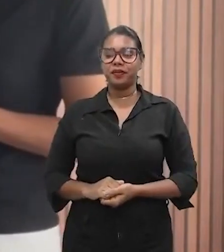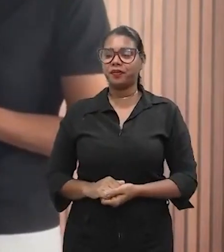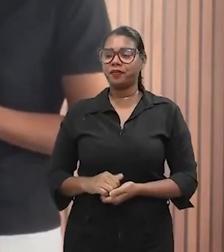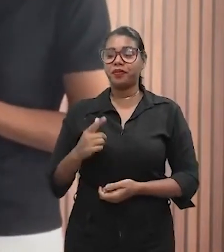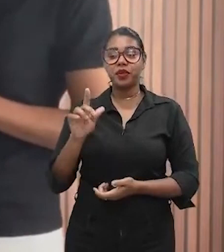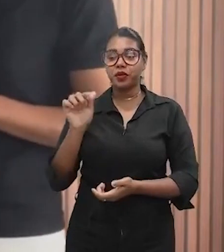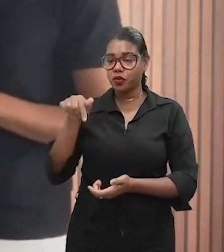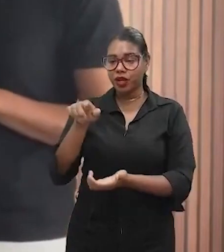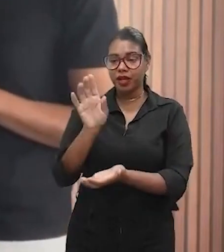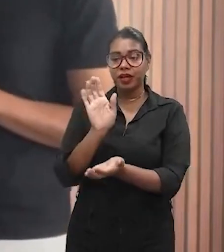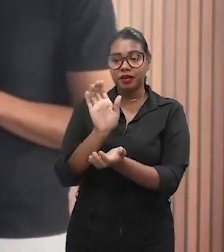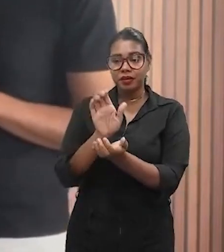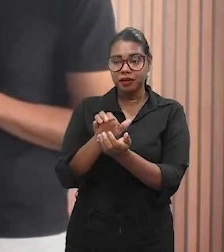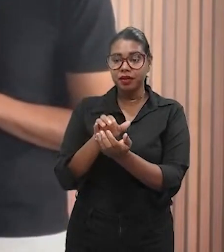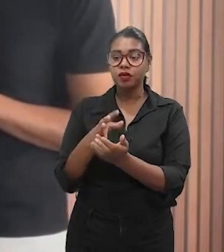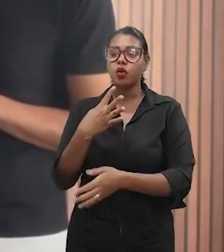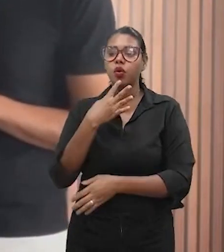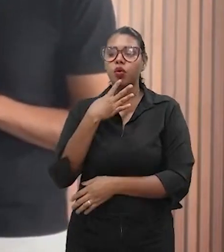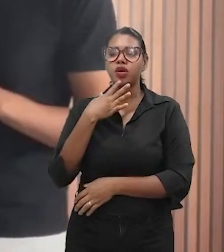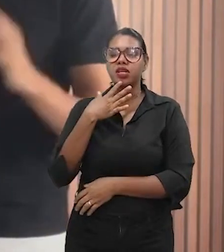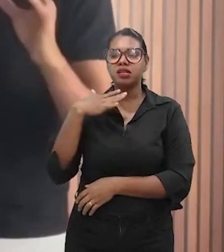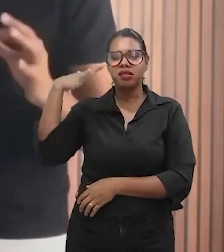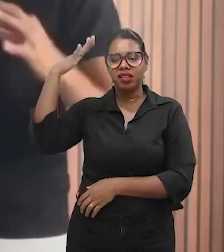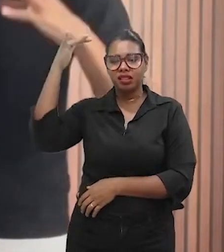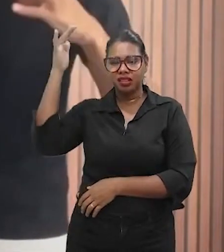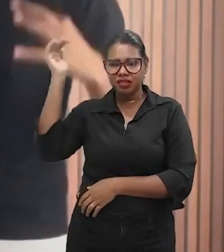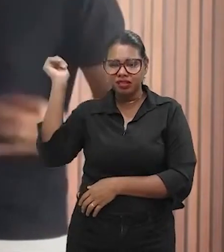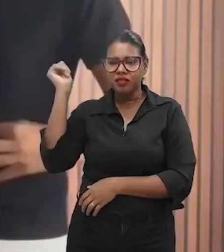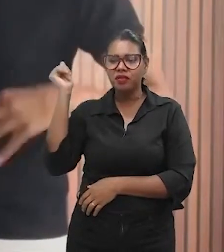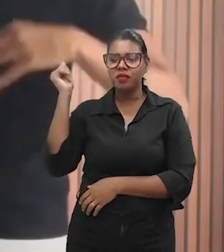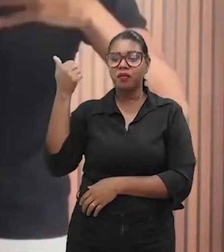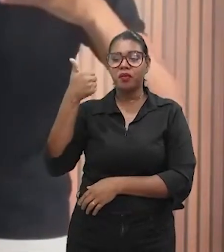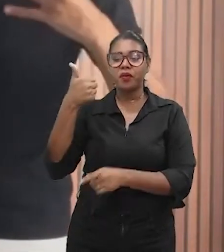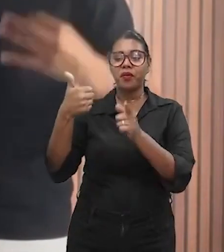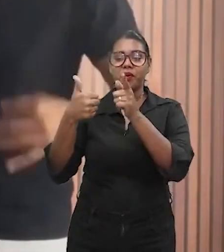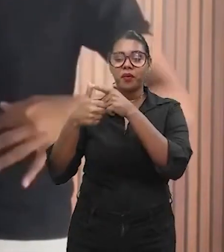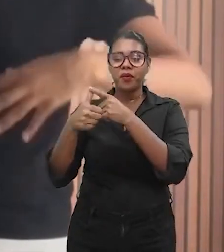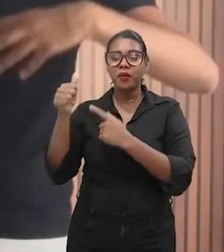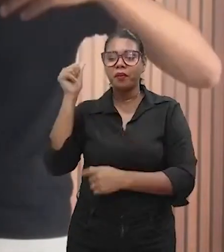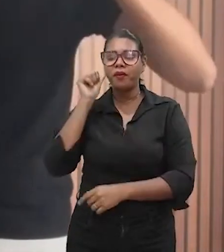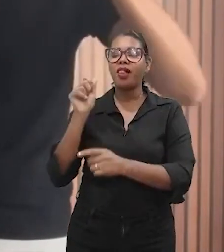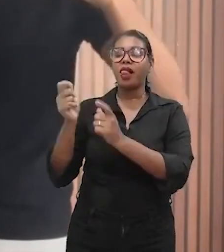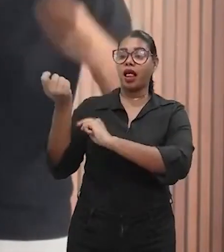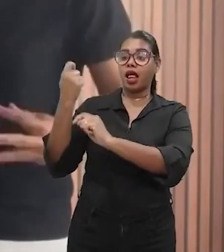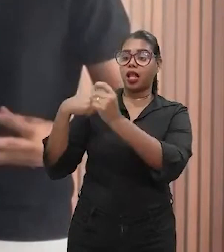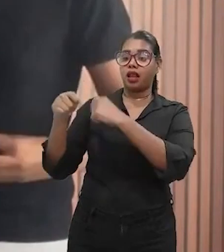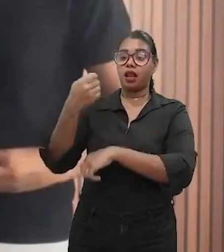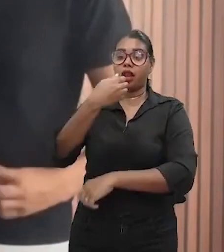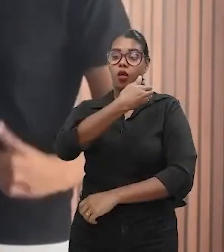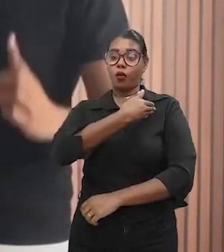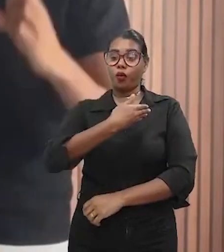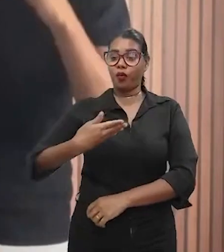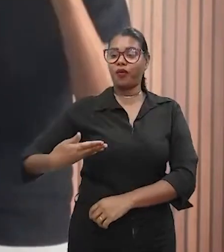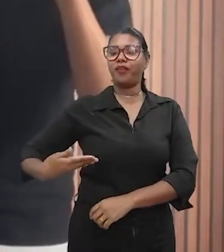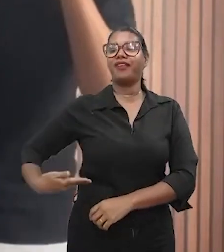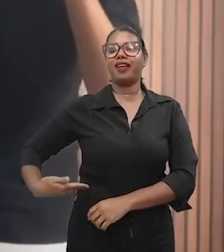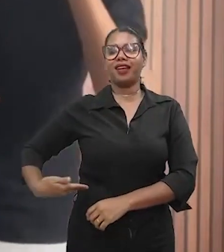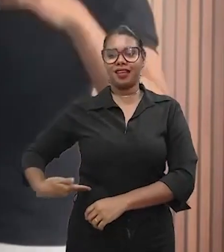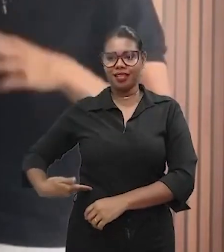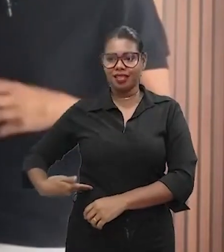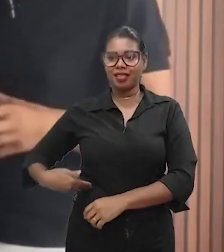apenas em Pernambuco, viu? Ela ficou conhecida também, considerada como a primeira administradora governante